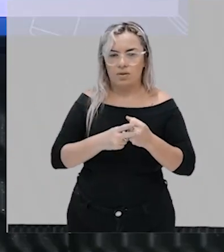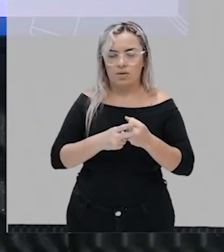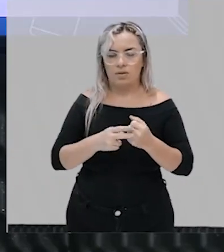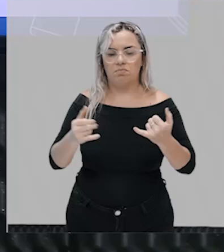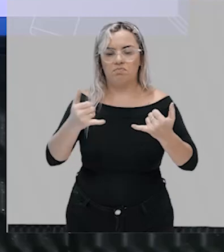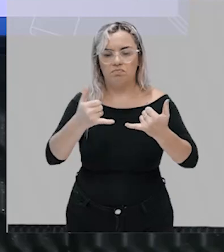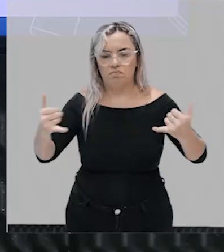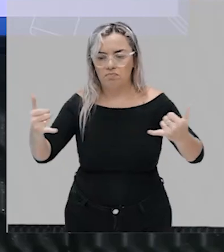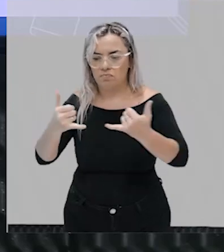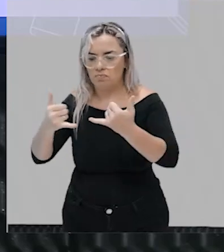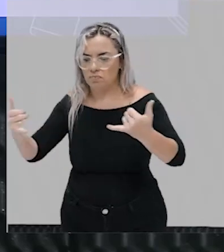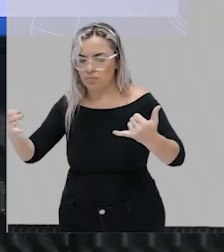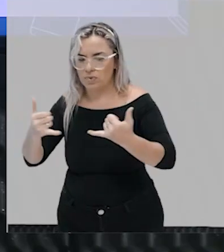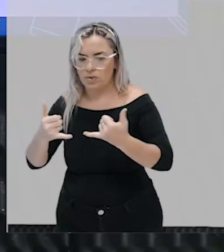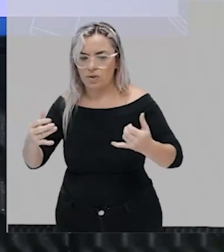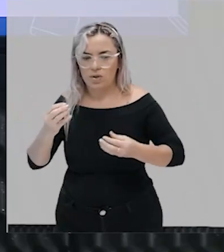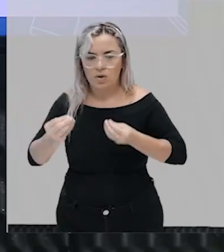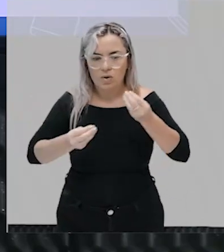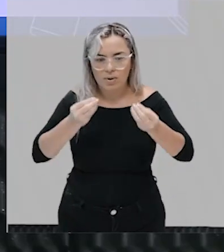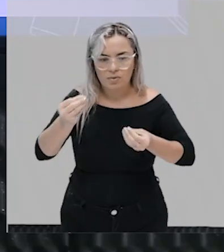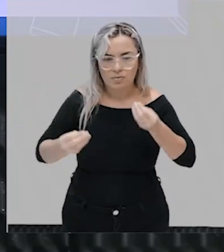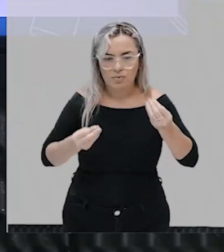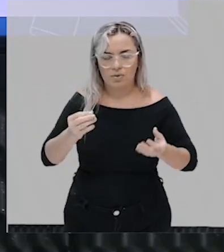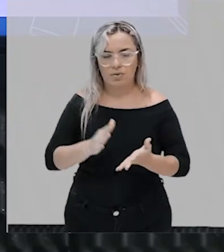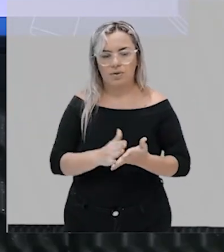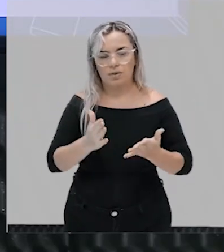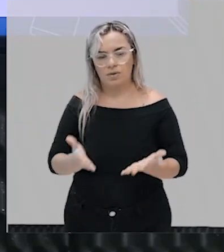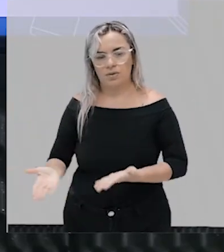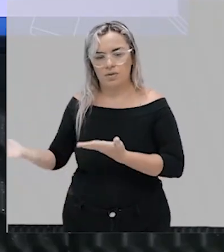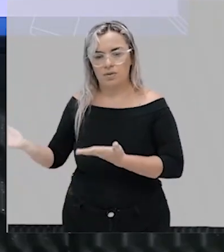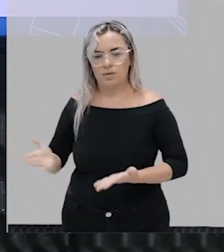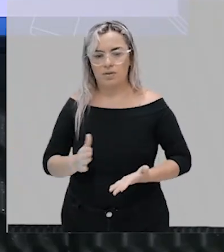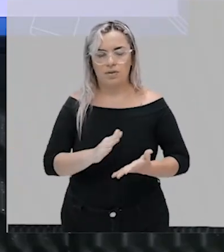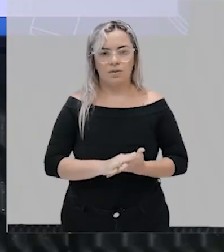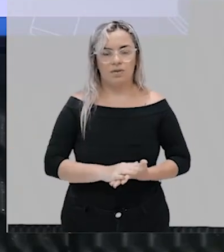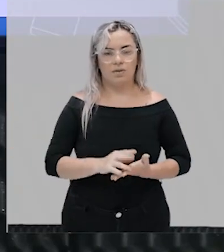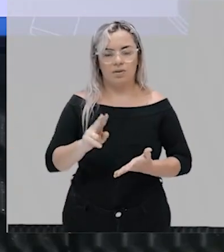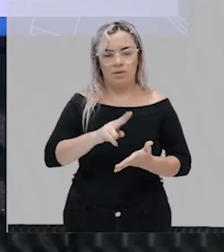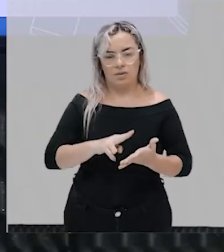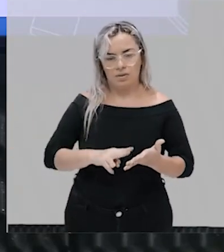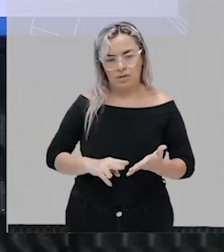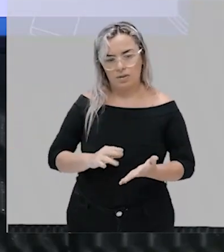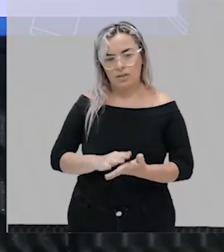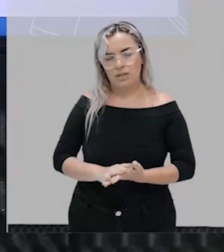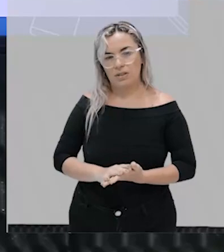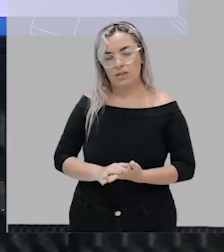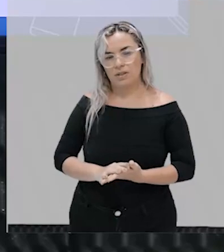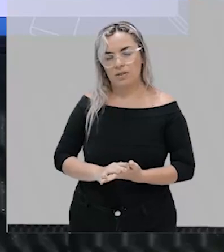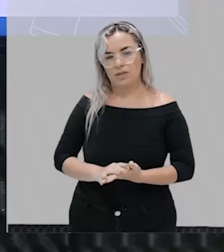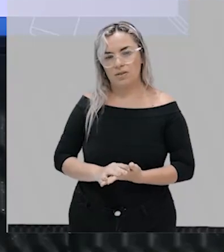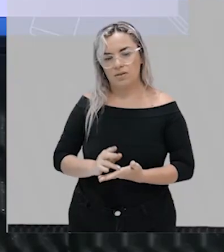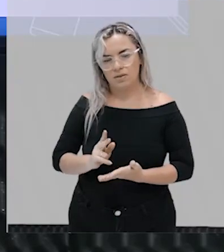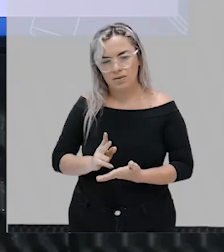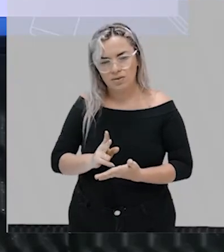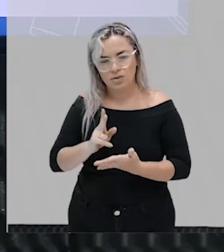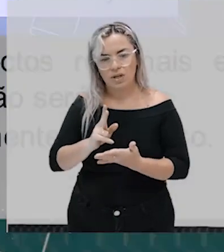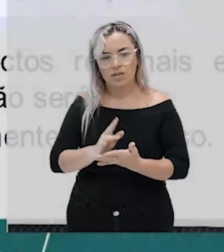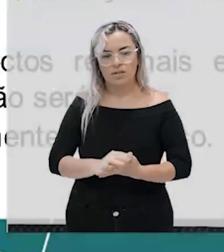colocar aqui nas questões. Vamos ver como é que fica? Ó. Se fizessem dias